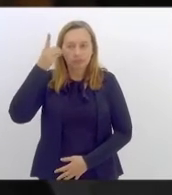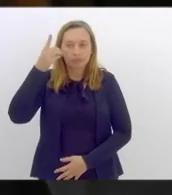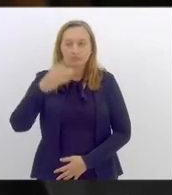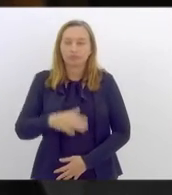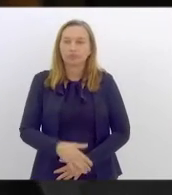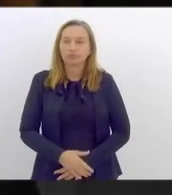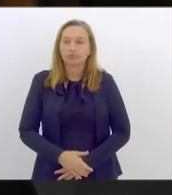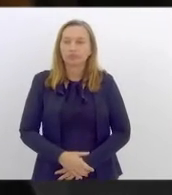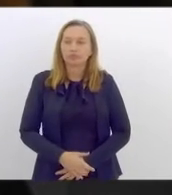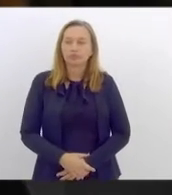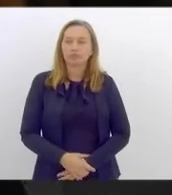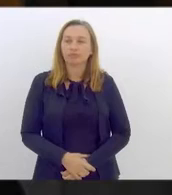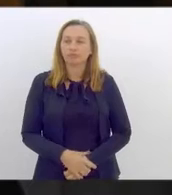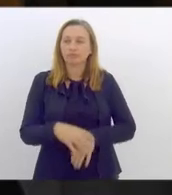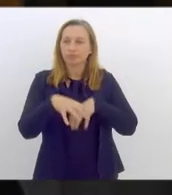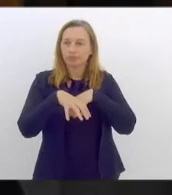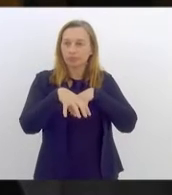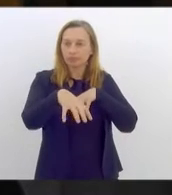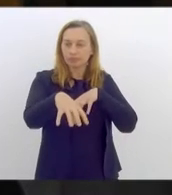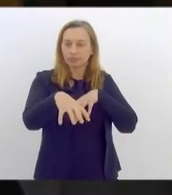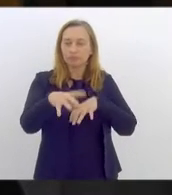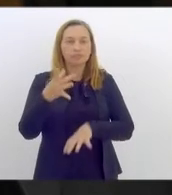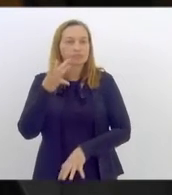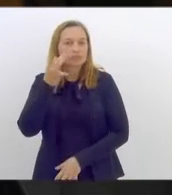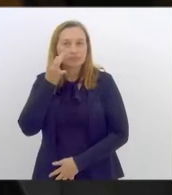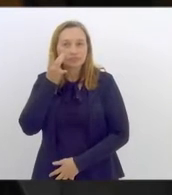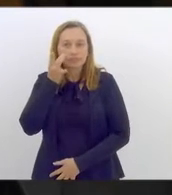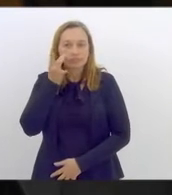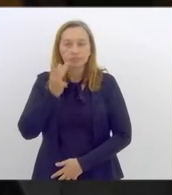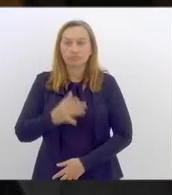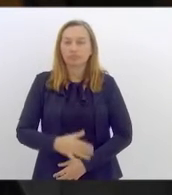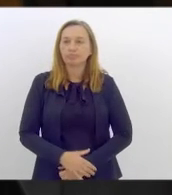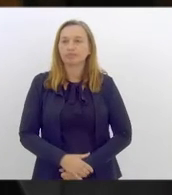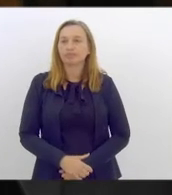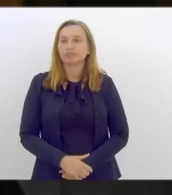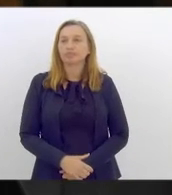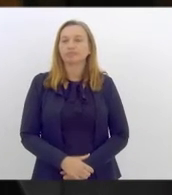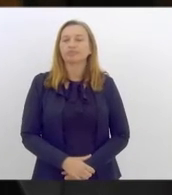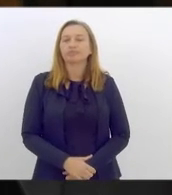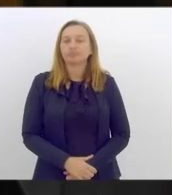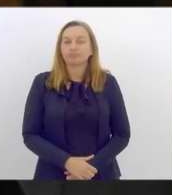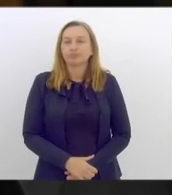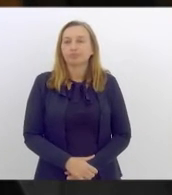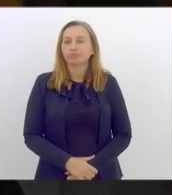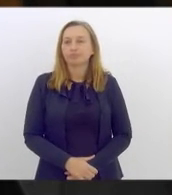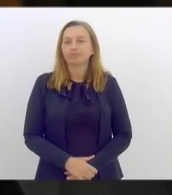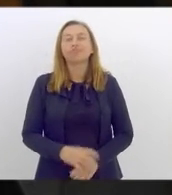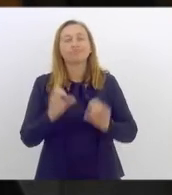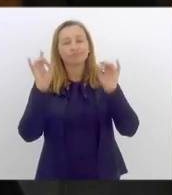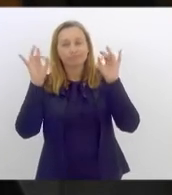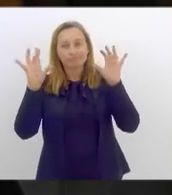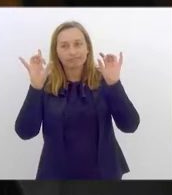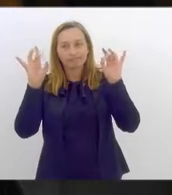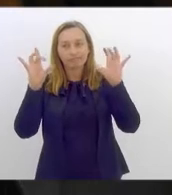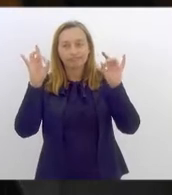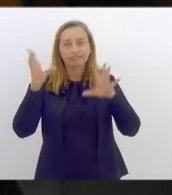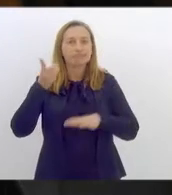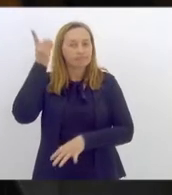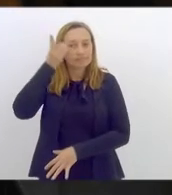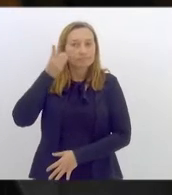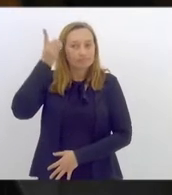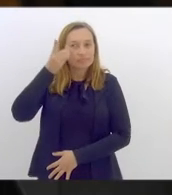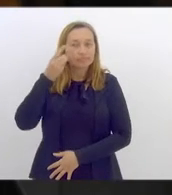que nos assistem de forma presencial ou remota em especial Deputado